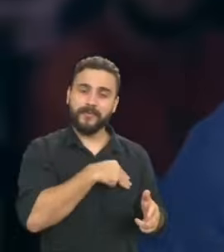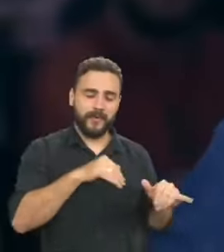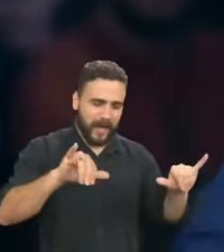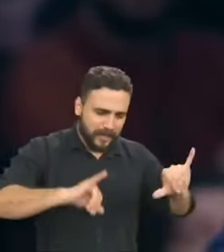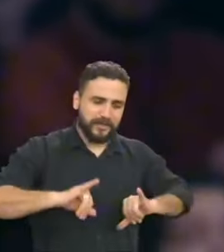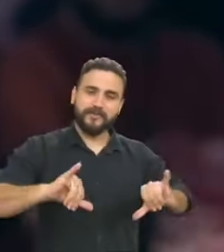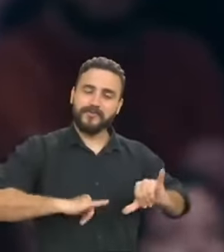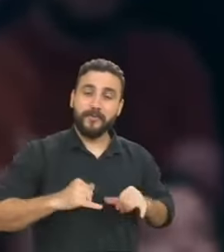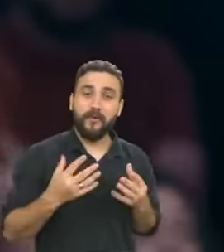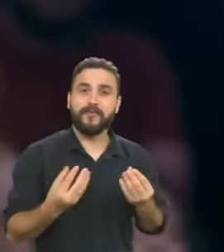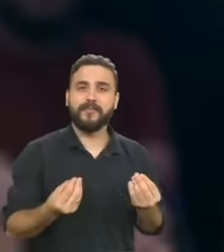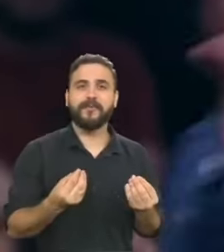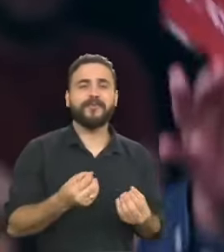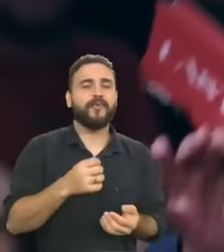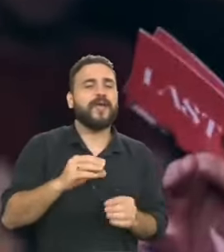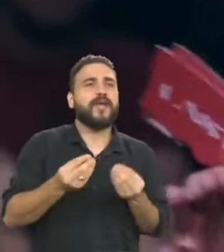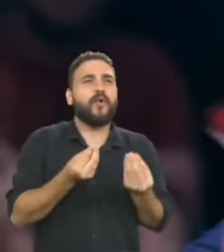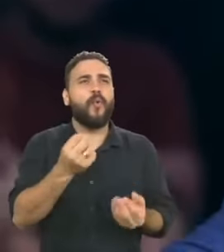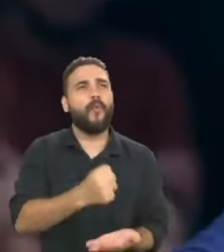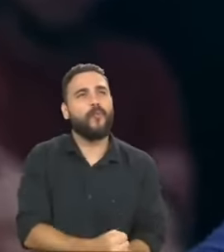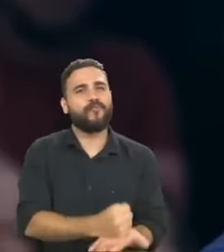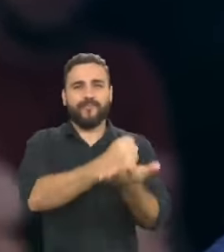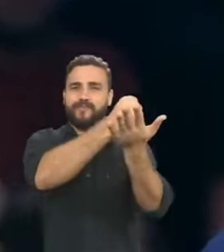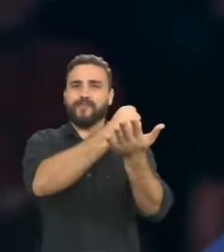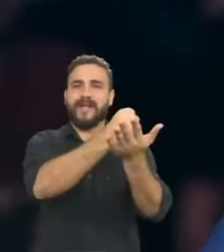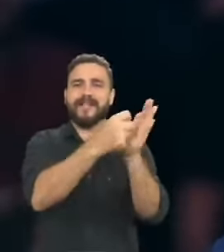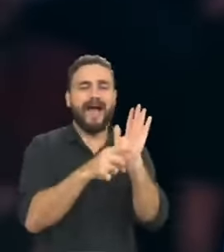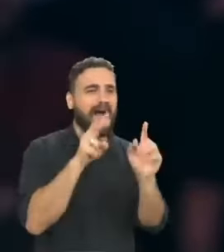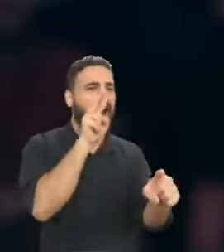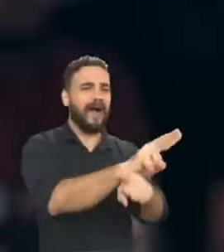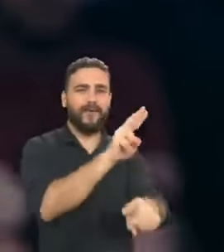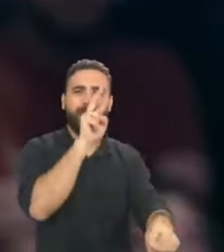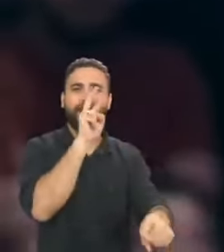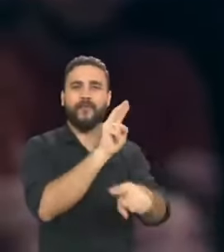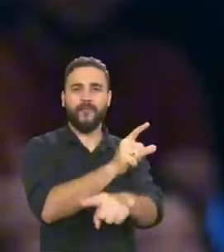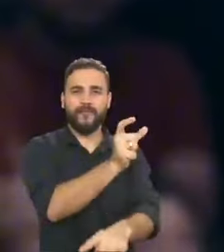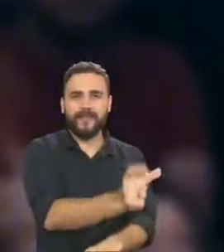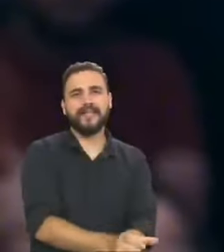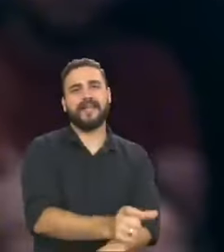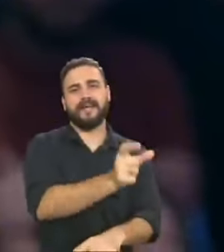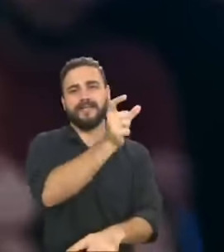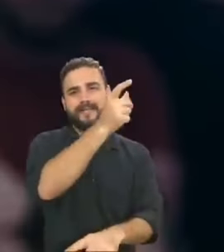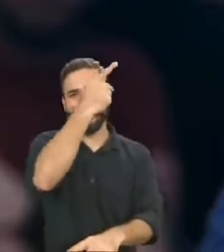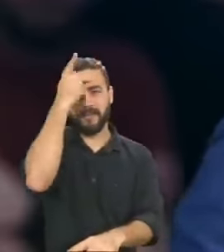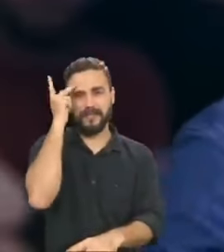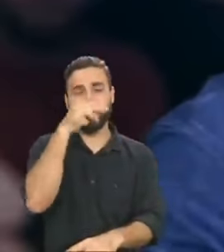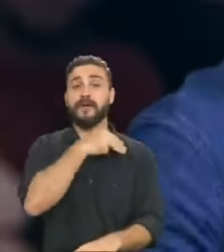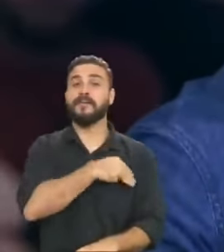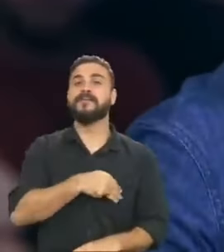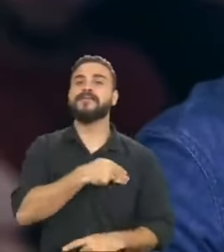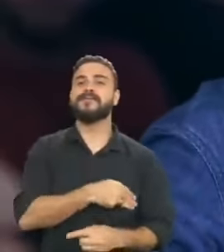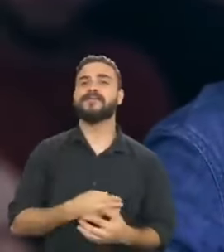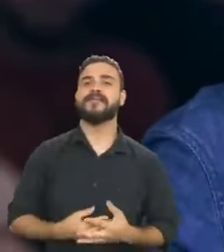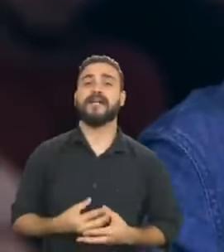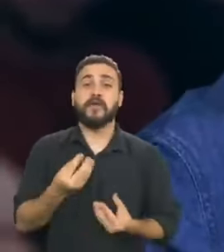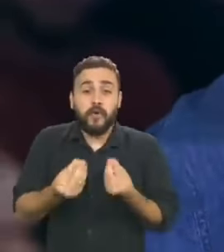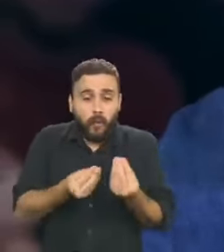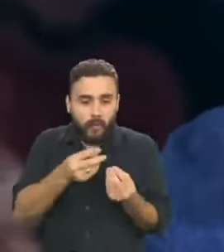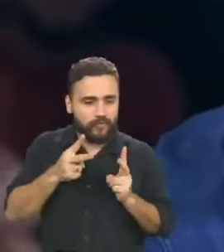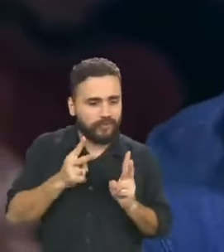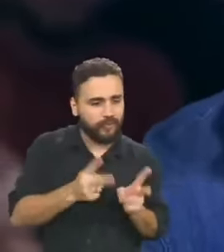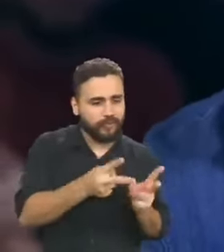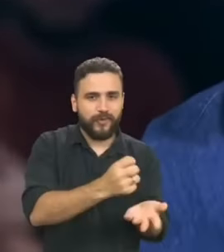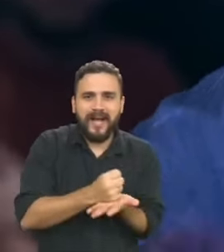guerra, 400 departamentos de gente ajudando, depois de 3 meses, 4. Por quê? Porque a continuidade